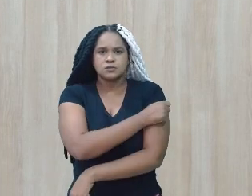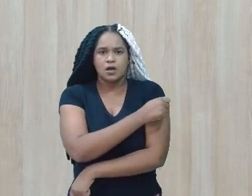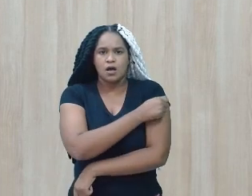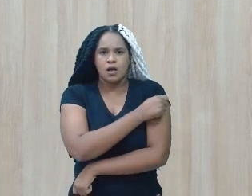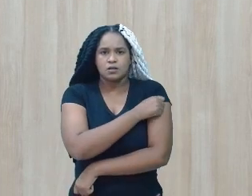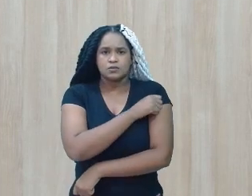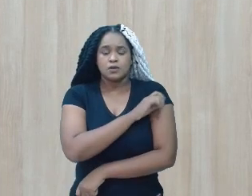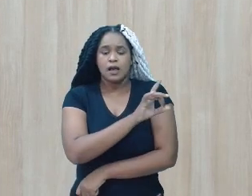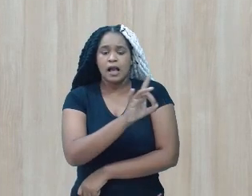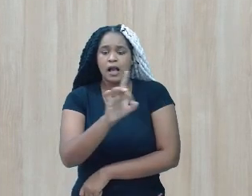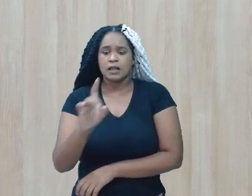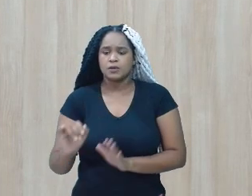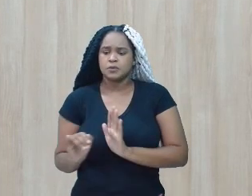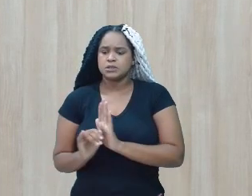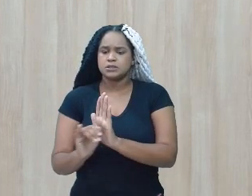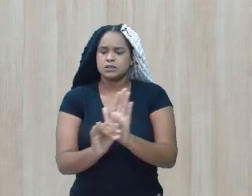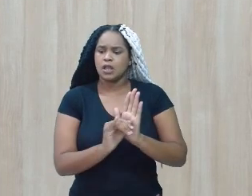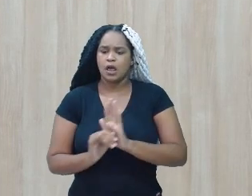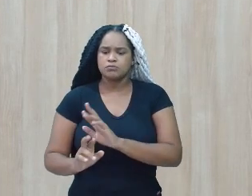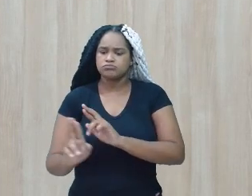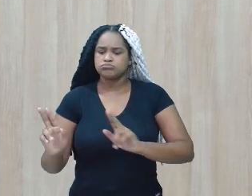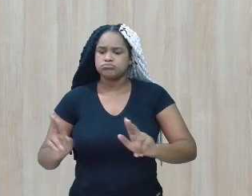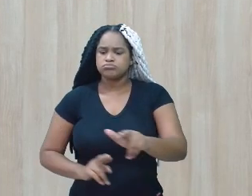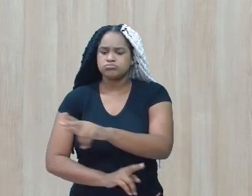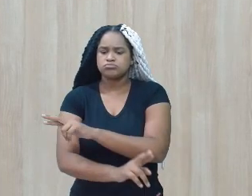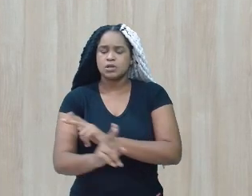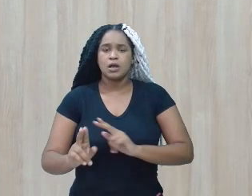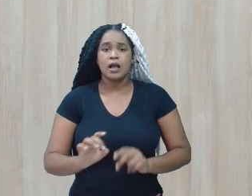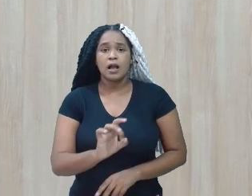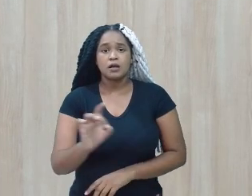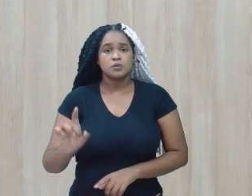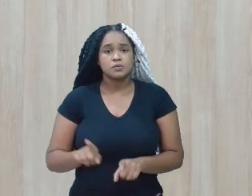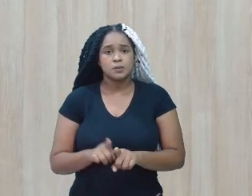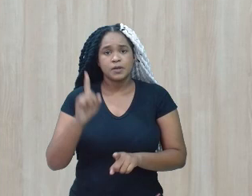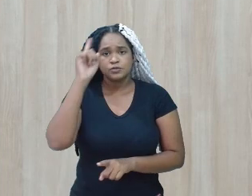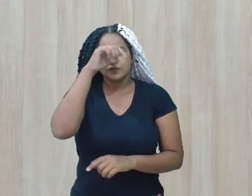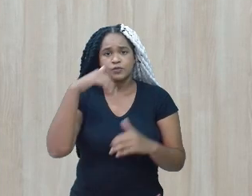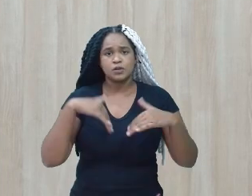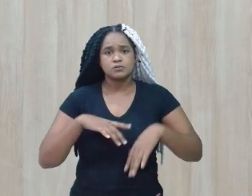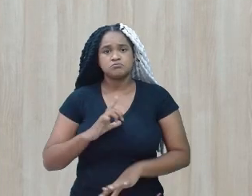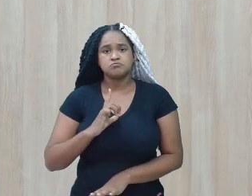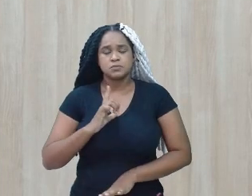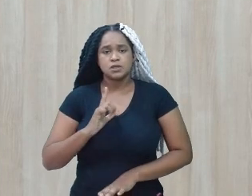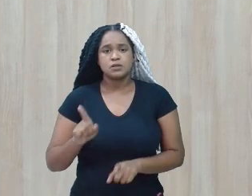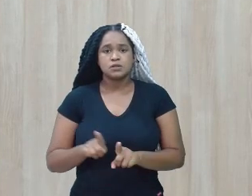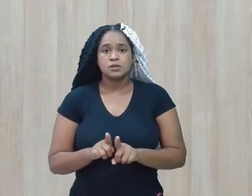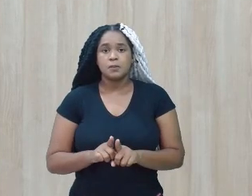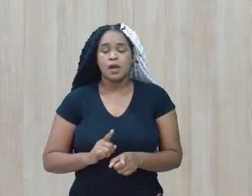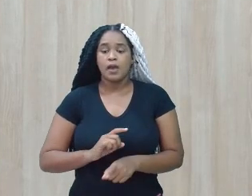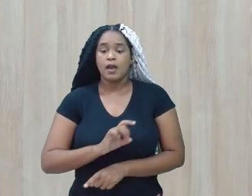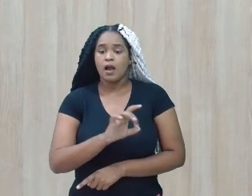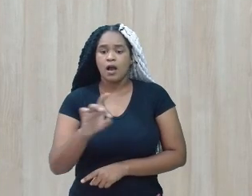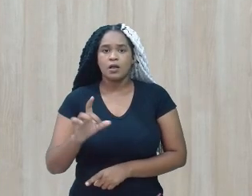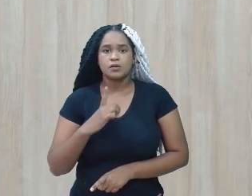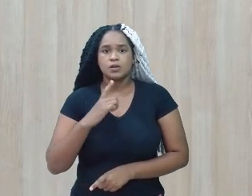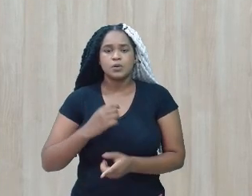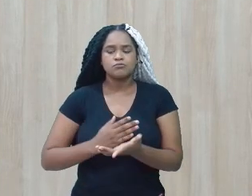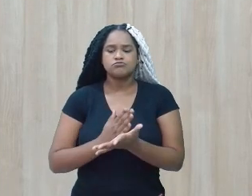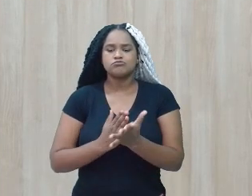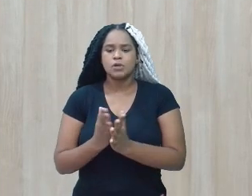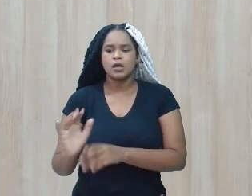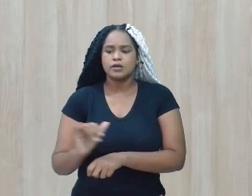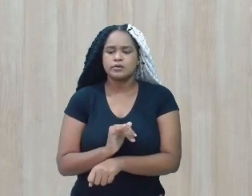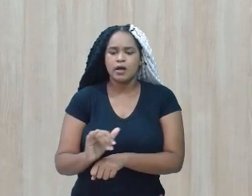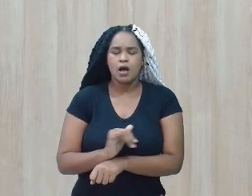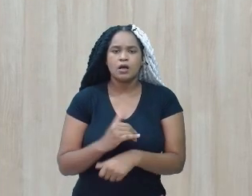aspectos. Cada um é um ser único, cada um tem uma dificuldade, cada um apresenta uma possibilidade. E ele ali,